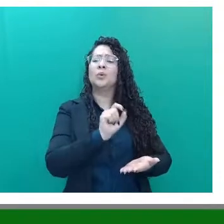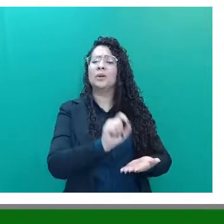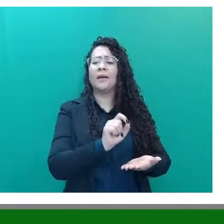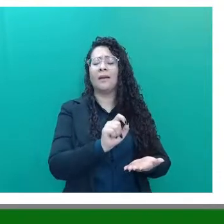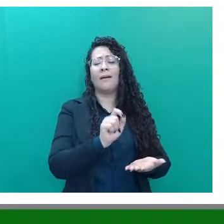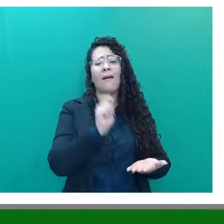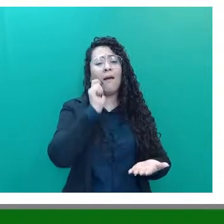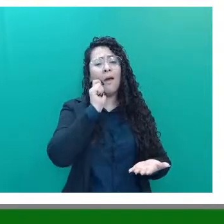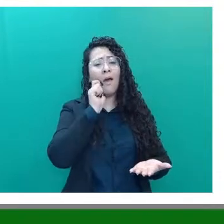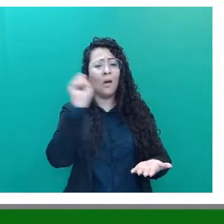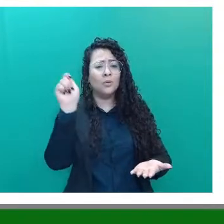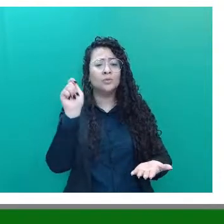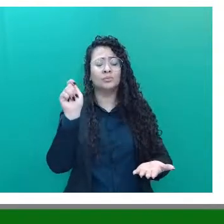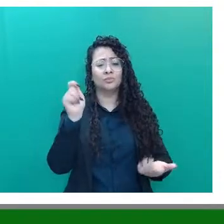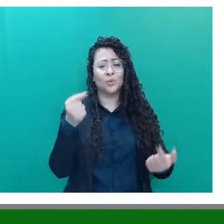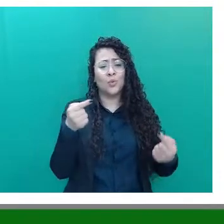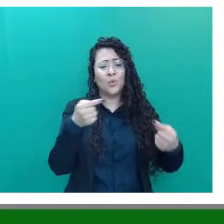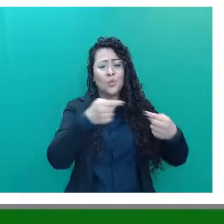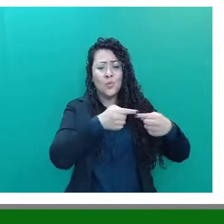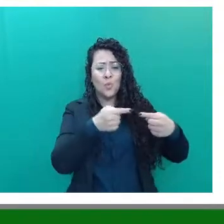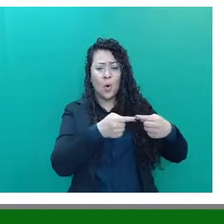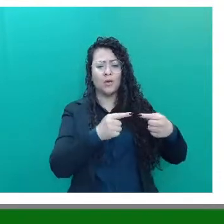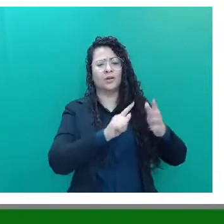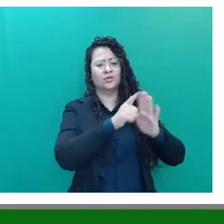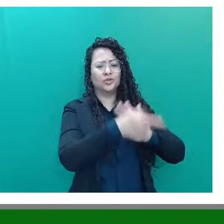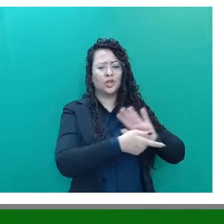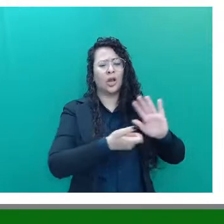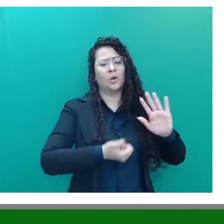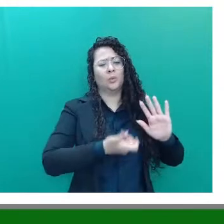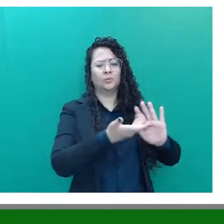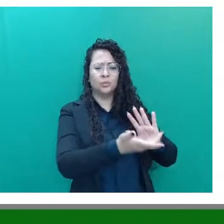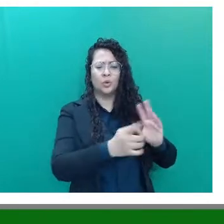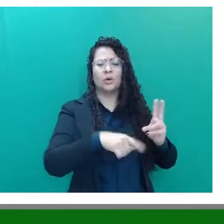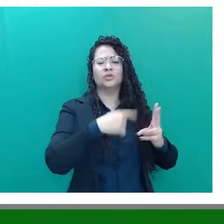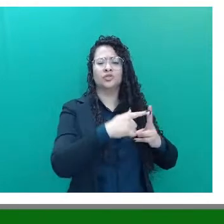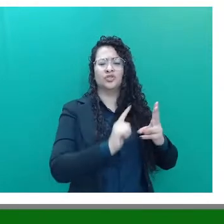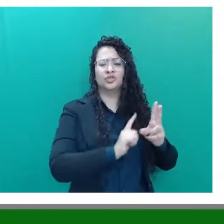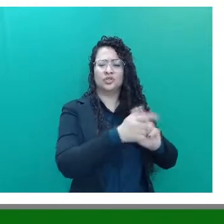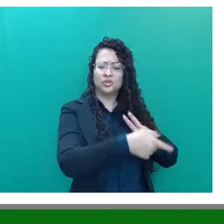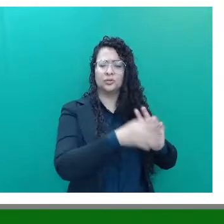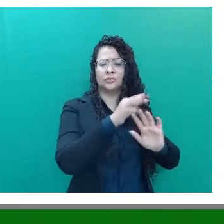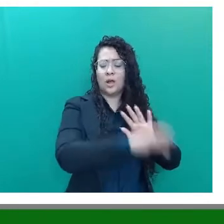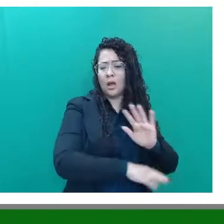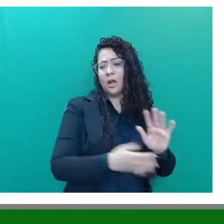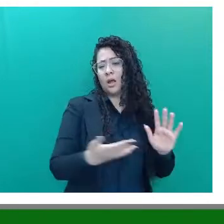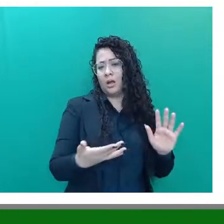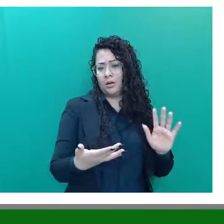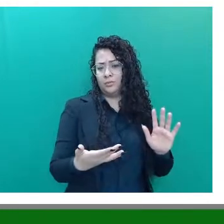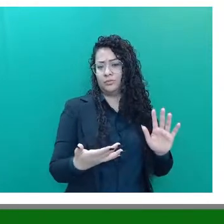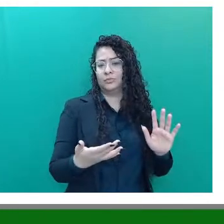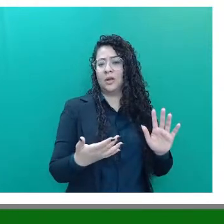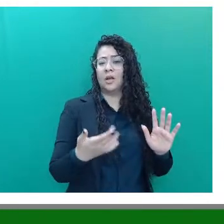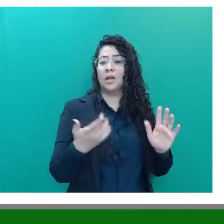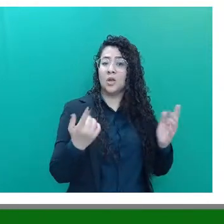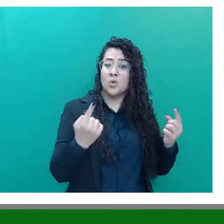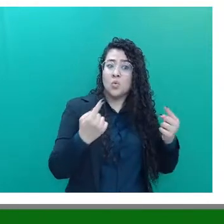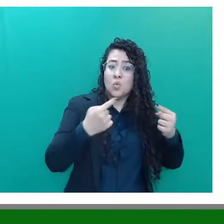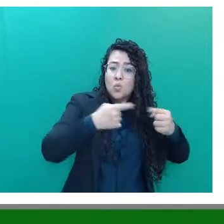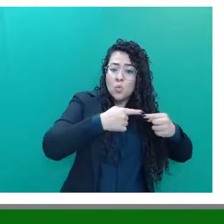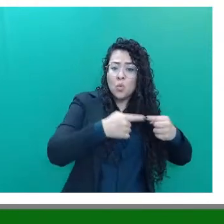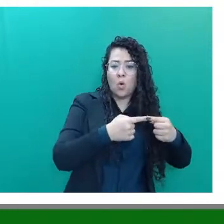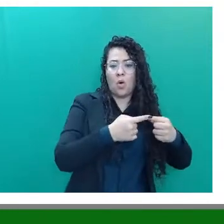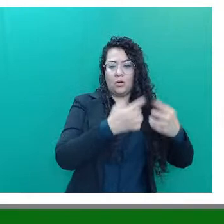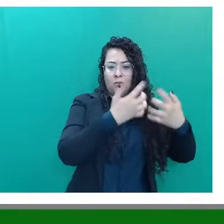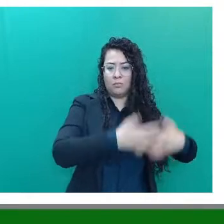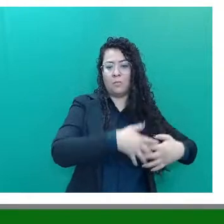que trabalham com gêneros discursivos, gêneros textuais ou que corroboram a sua afirmativa. Então, é nesse sentido, Renata, a